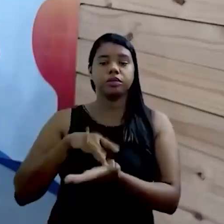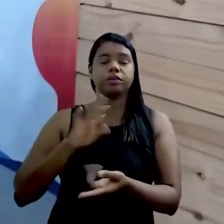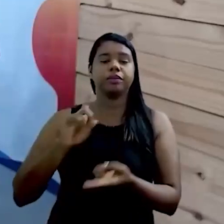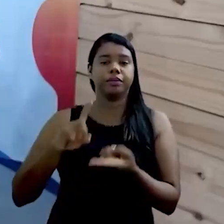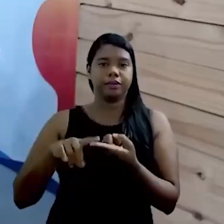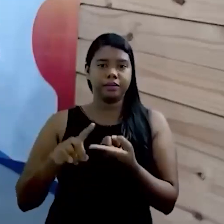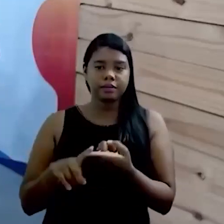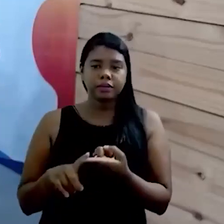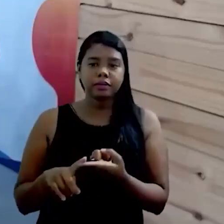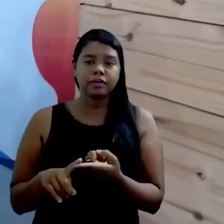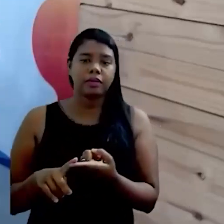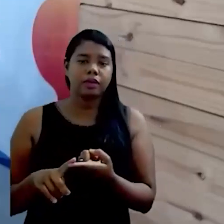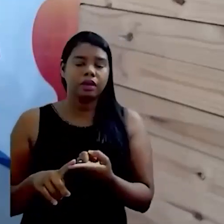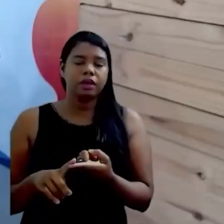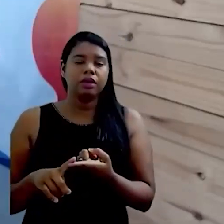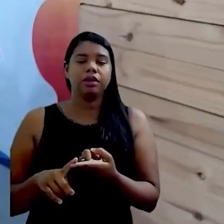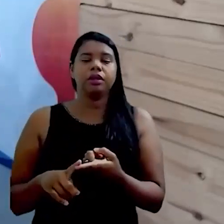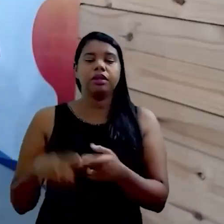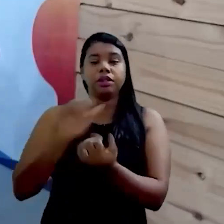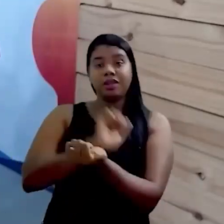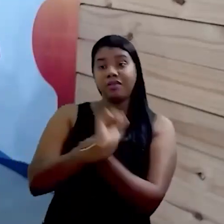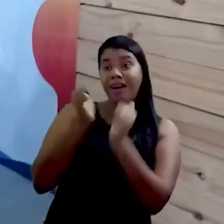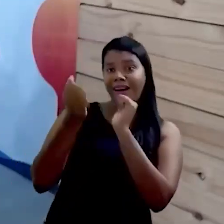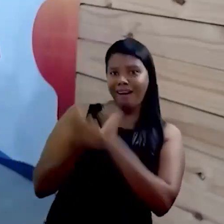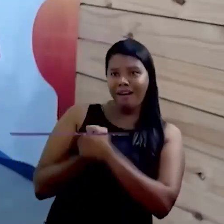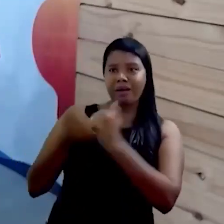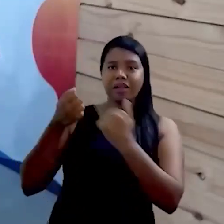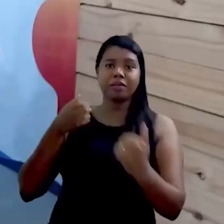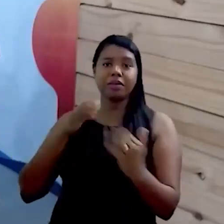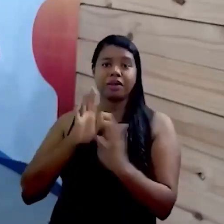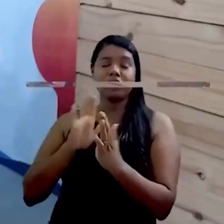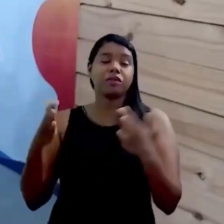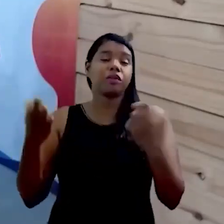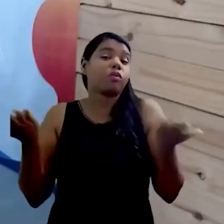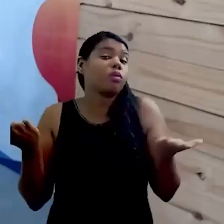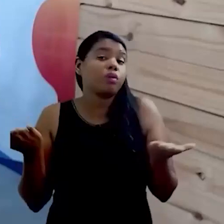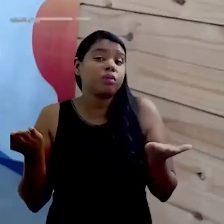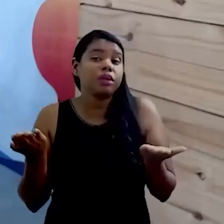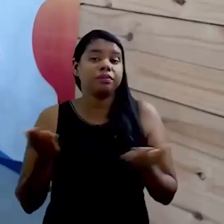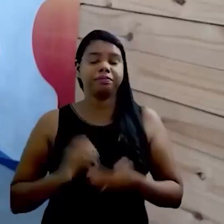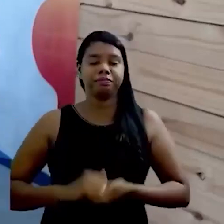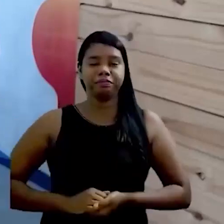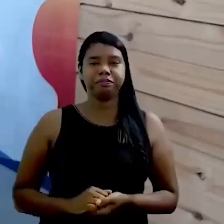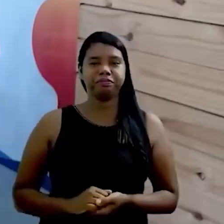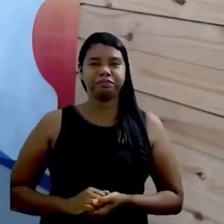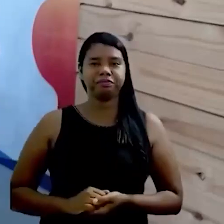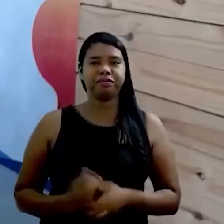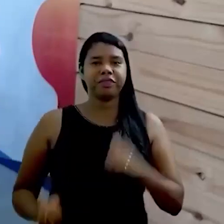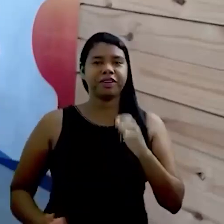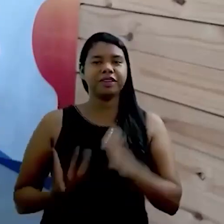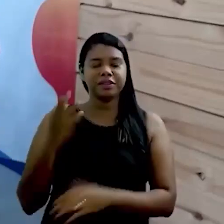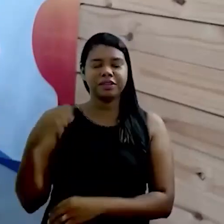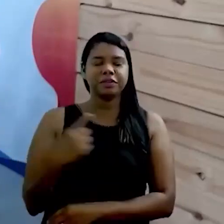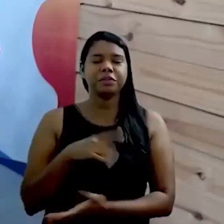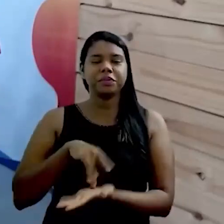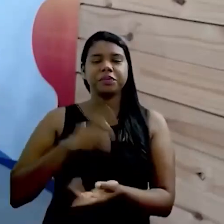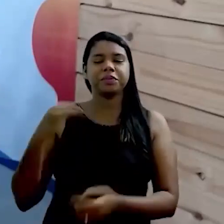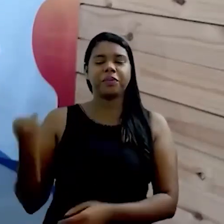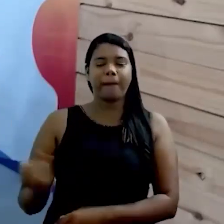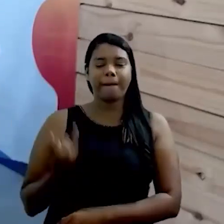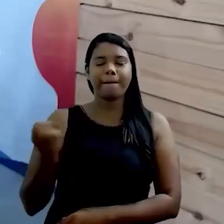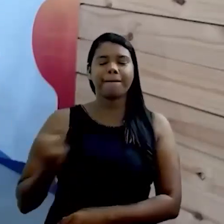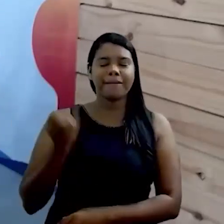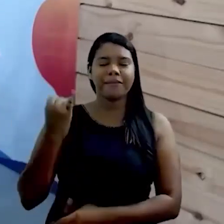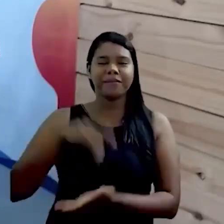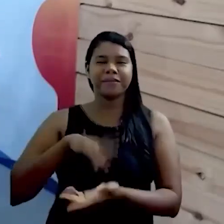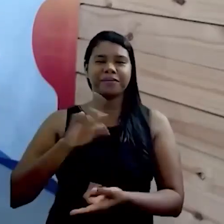a consultora, esteja habilitado para enfrentar, seja qual for a situação que ele se depare. E para isso, eu acho que é muito importante, a